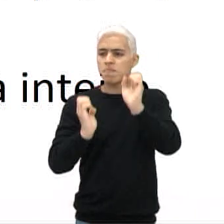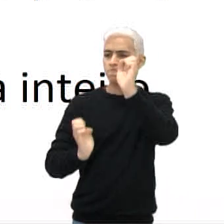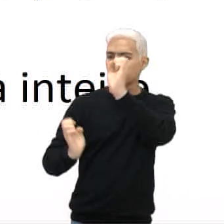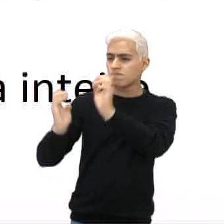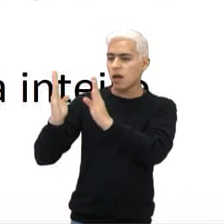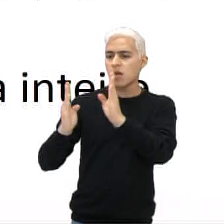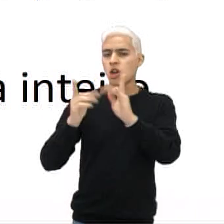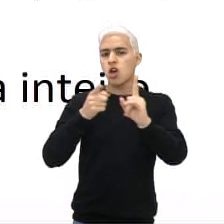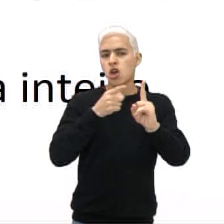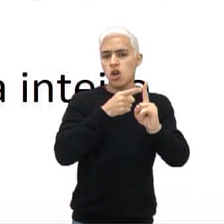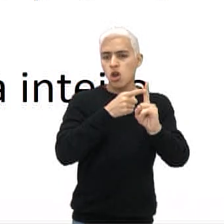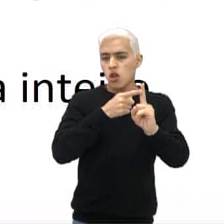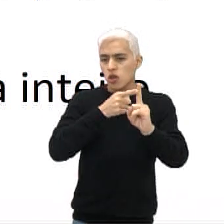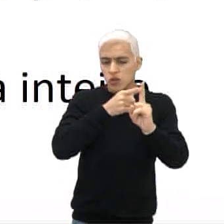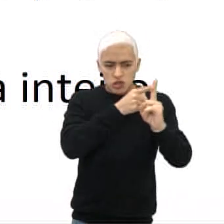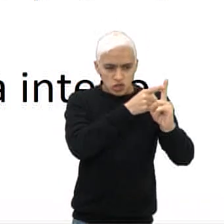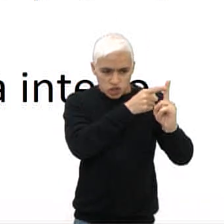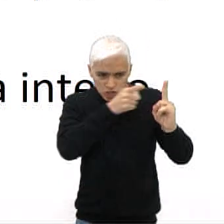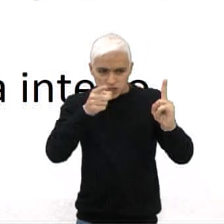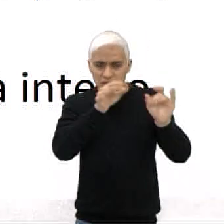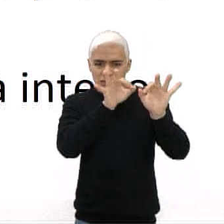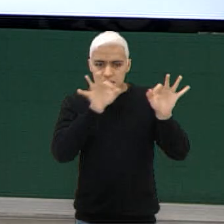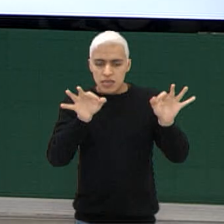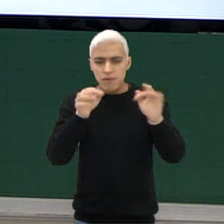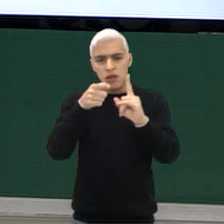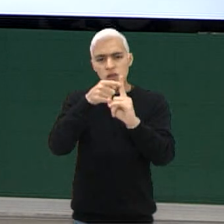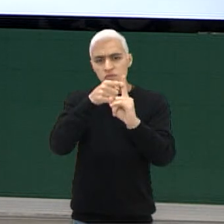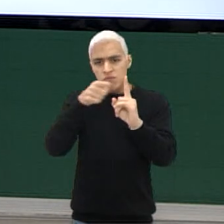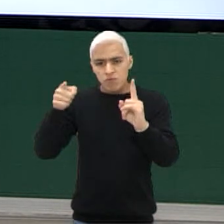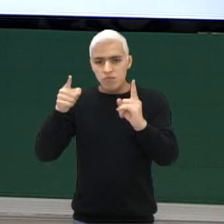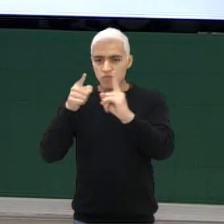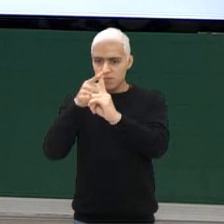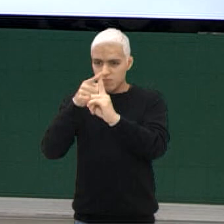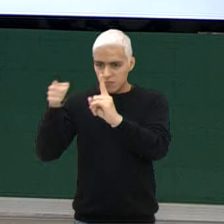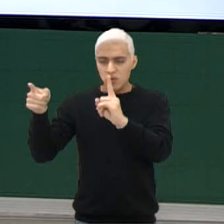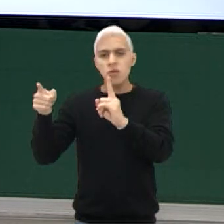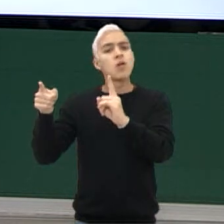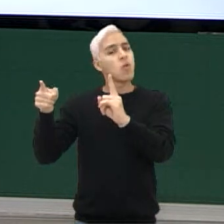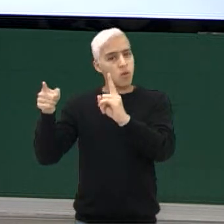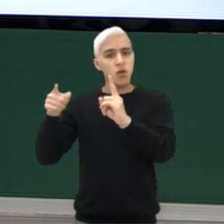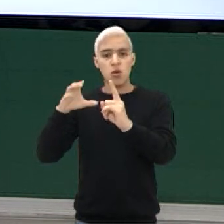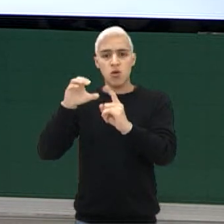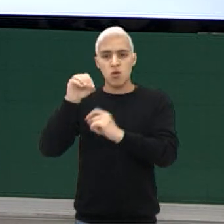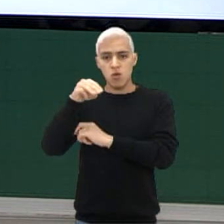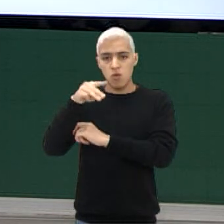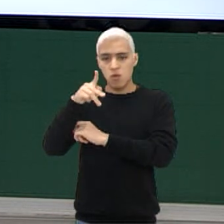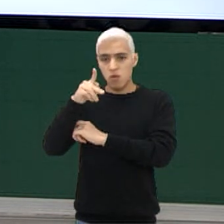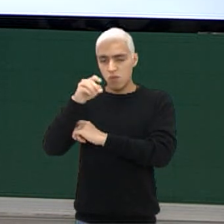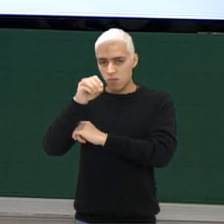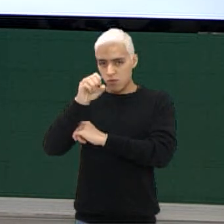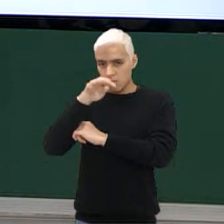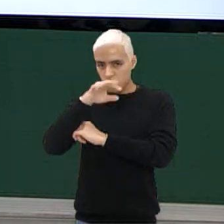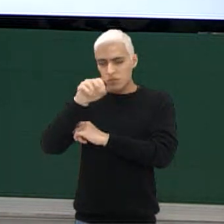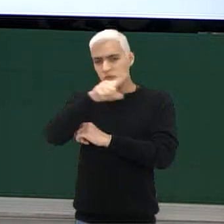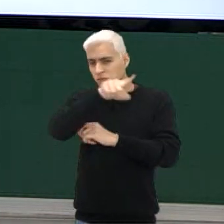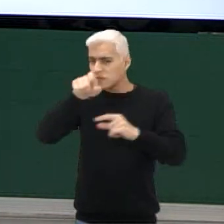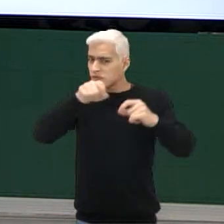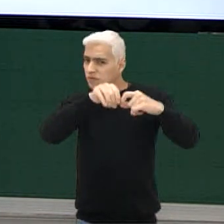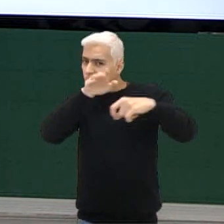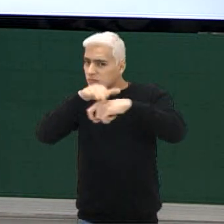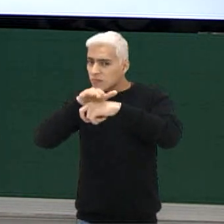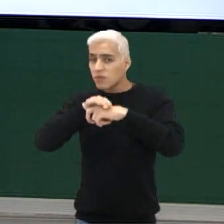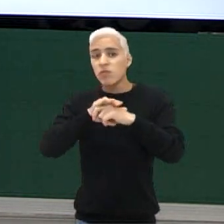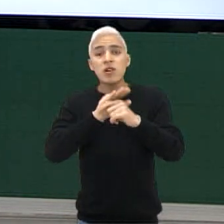Vou dar um tempinho para vocês fazerem essa classificação, se vocês ainda não fizeram. Façam a marcação